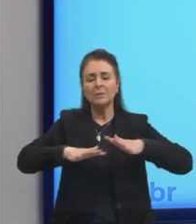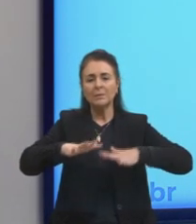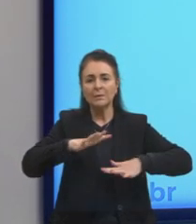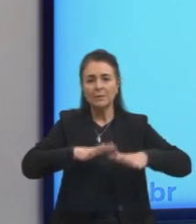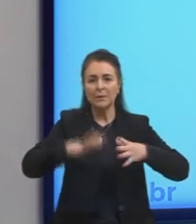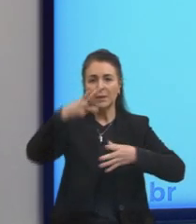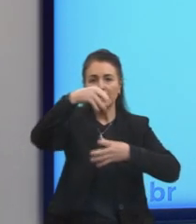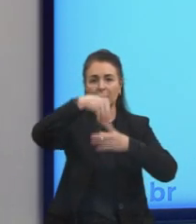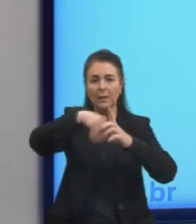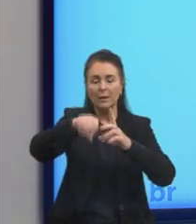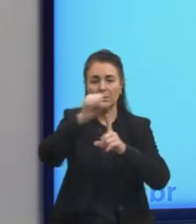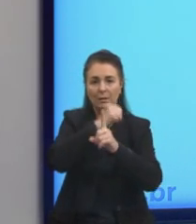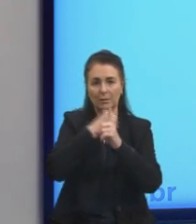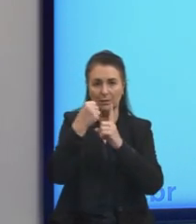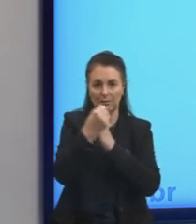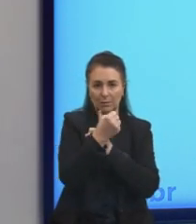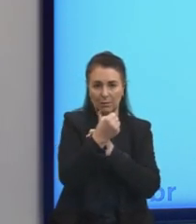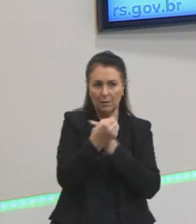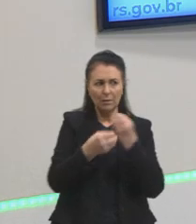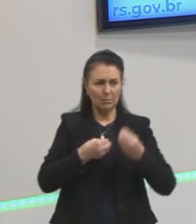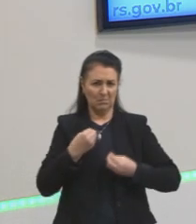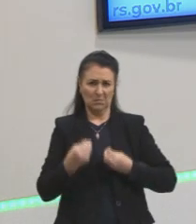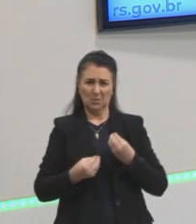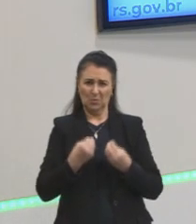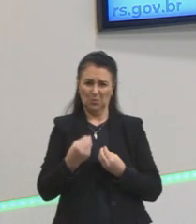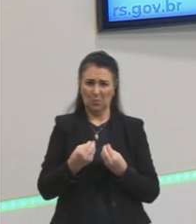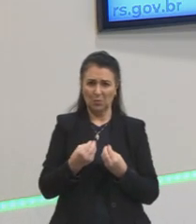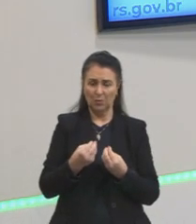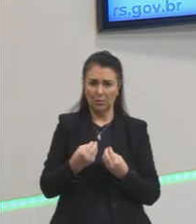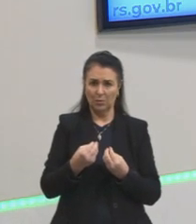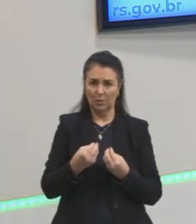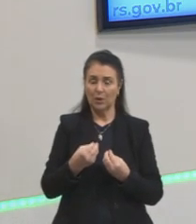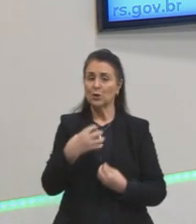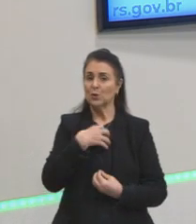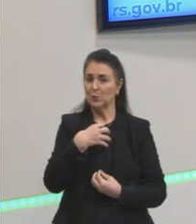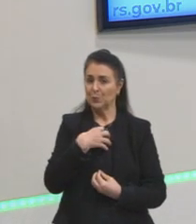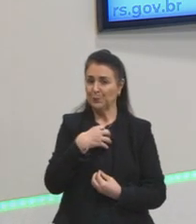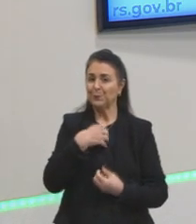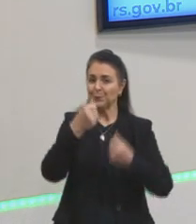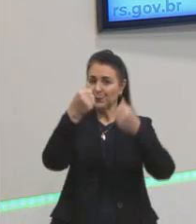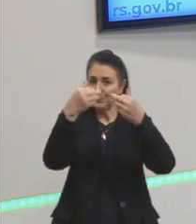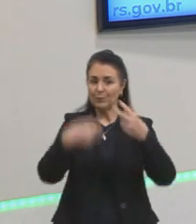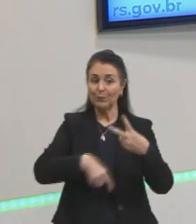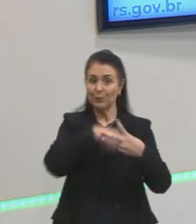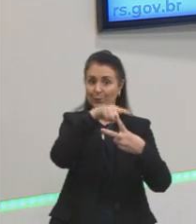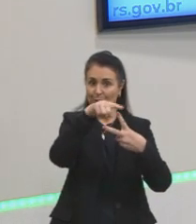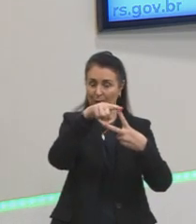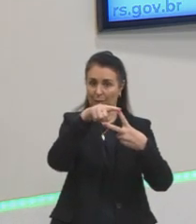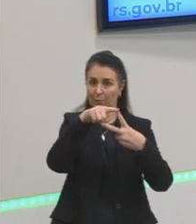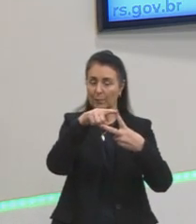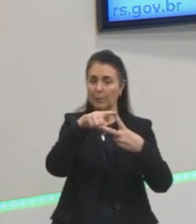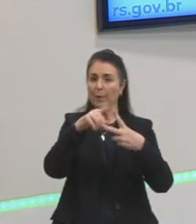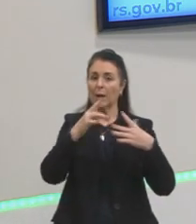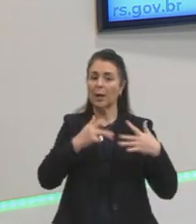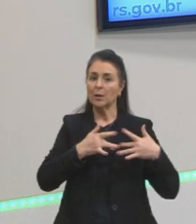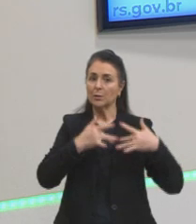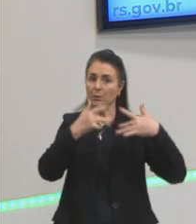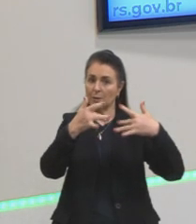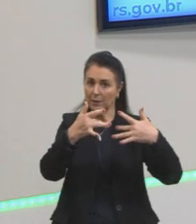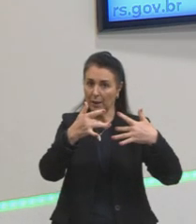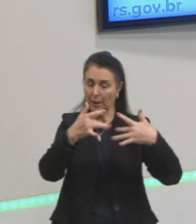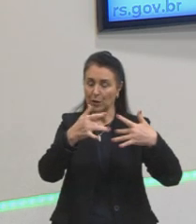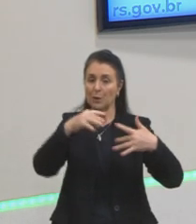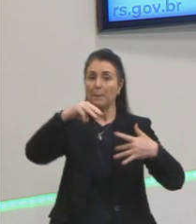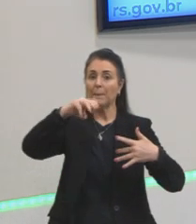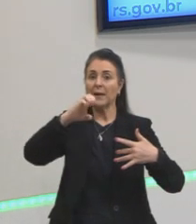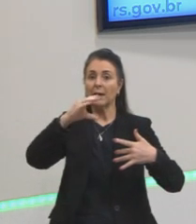a sociedade Olha só daí mas como que se das harmonia e duas formas pela solidariedade mecânica e pela